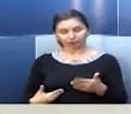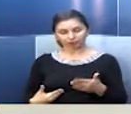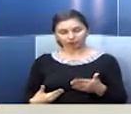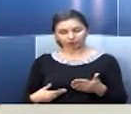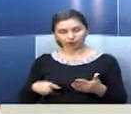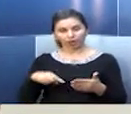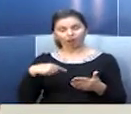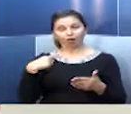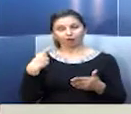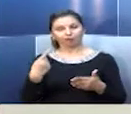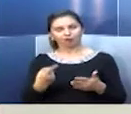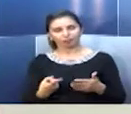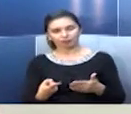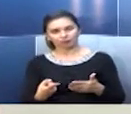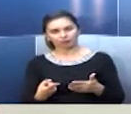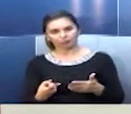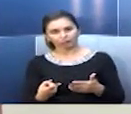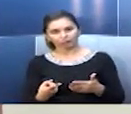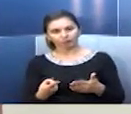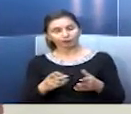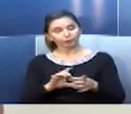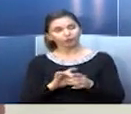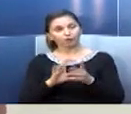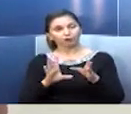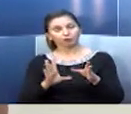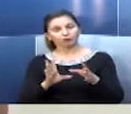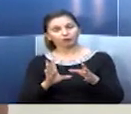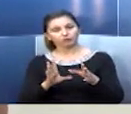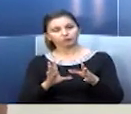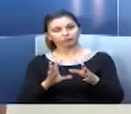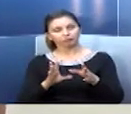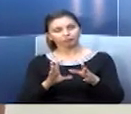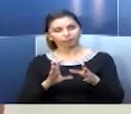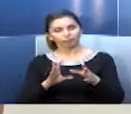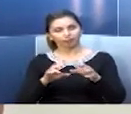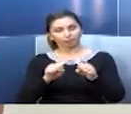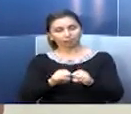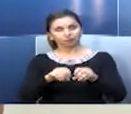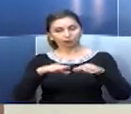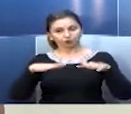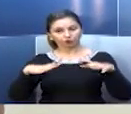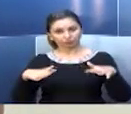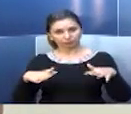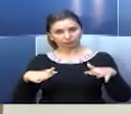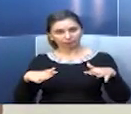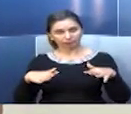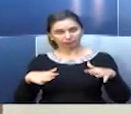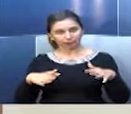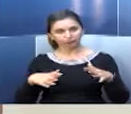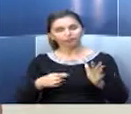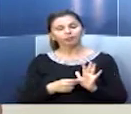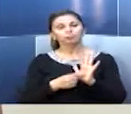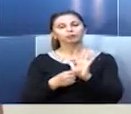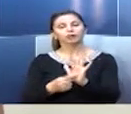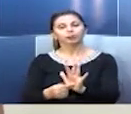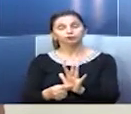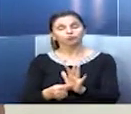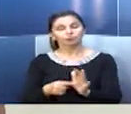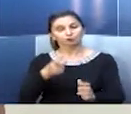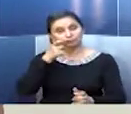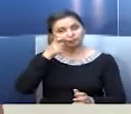após deliberação do soberano plenário, que seja encaminhada a presente indicação de medida de interesse